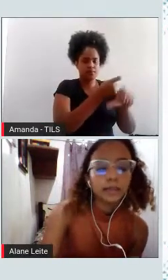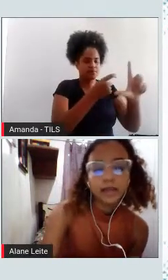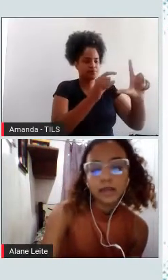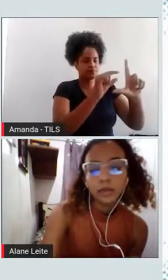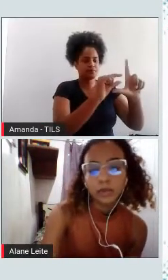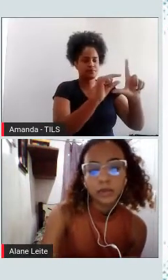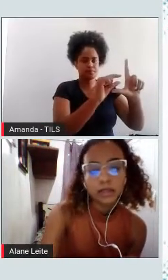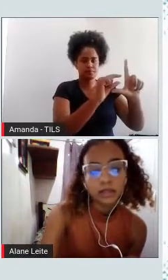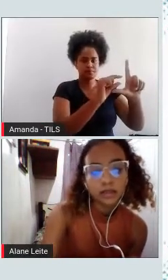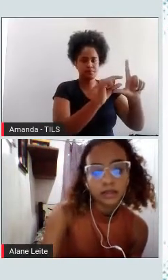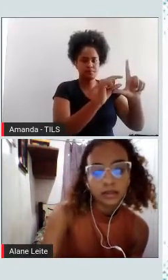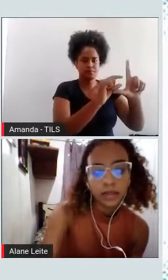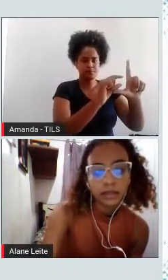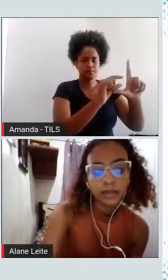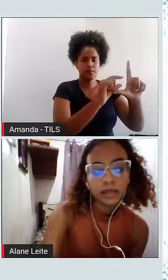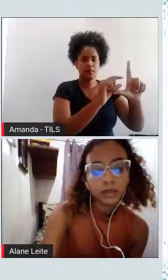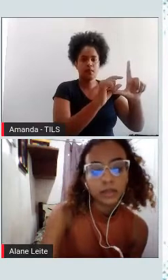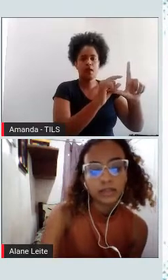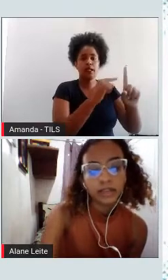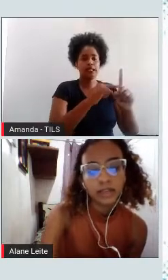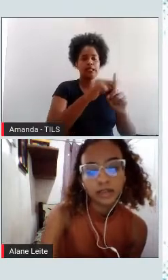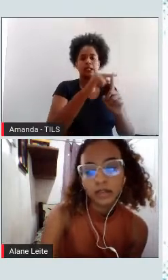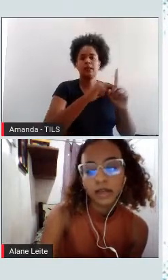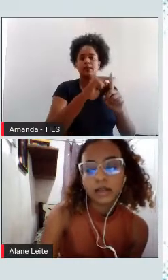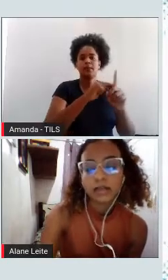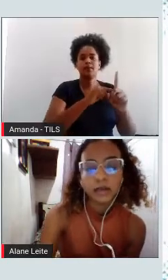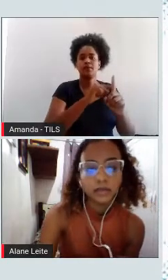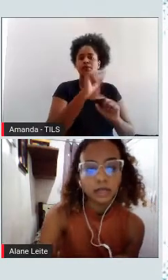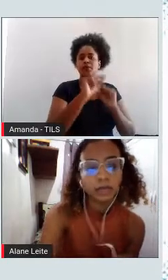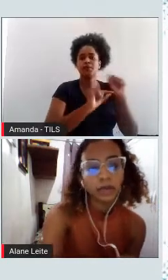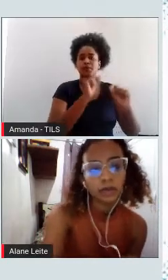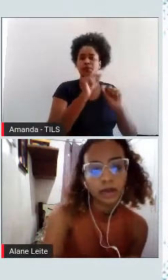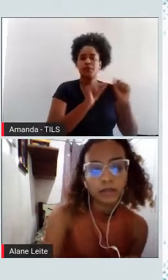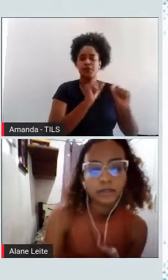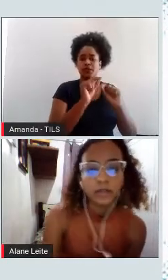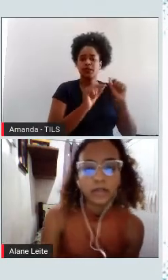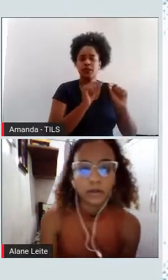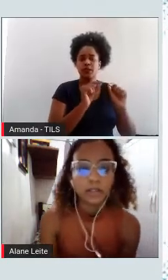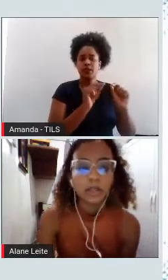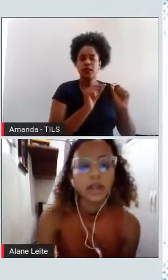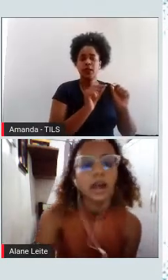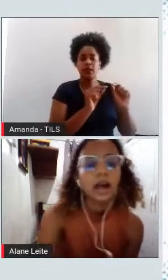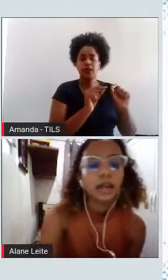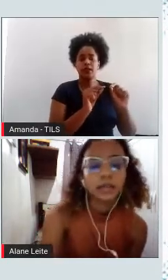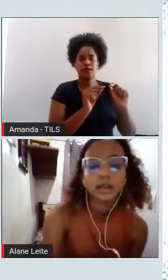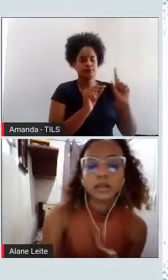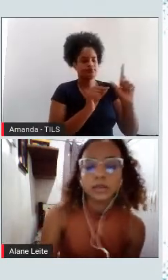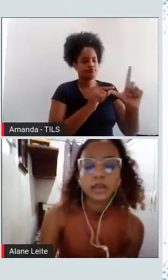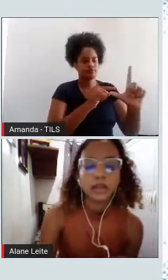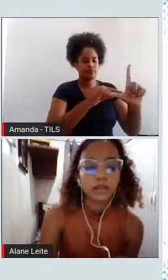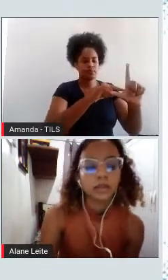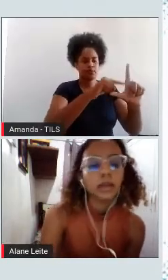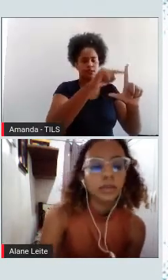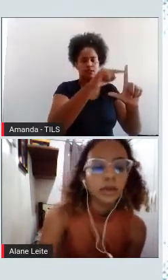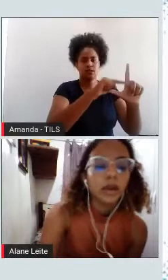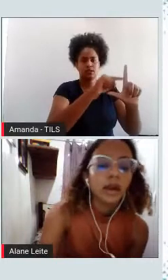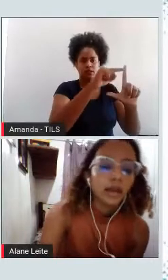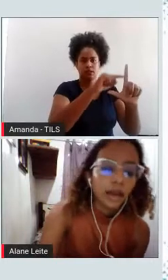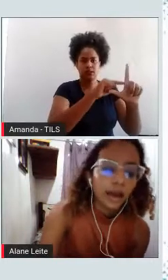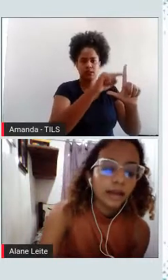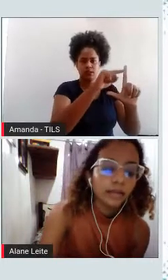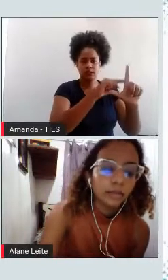tem a temperatura variando em relação ao tempo, que o gráfico ele mostra a temperatura em relação ao